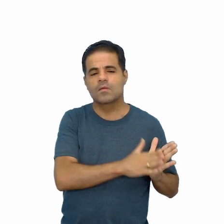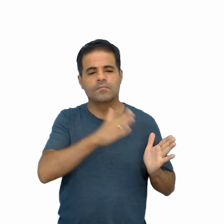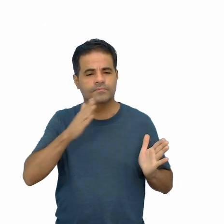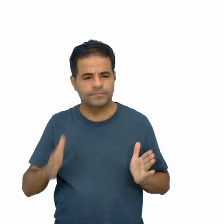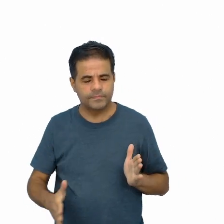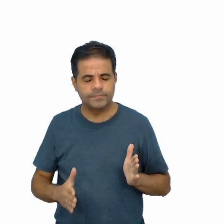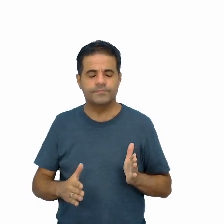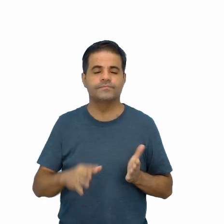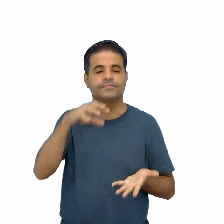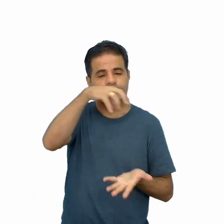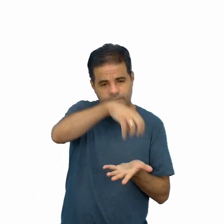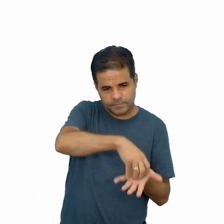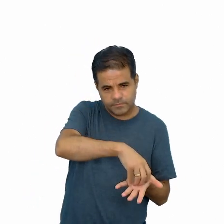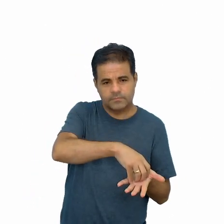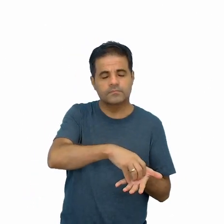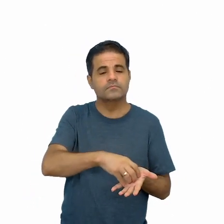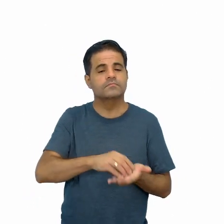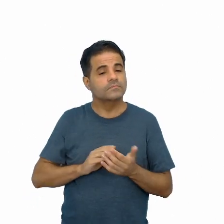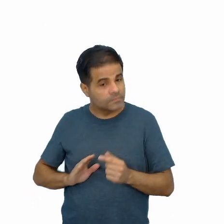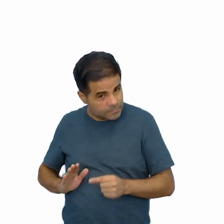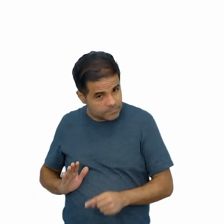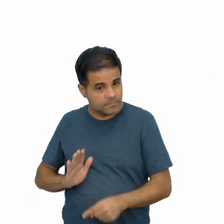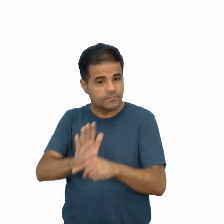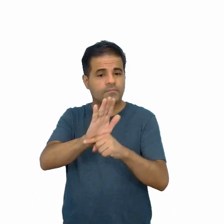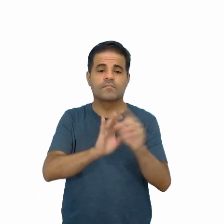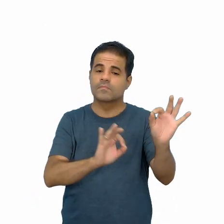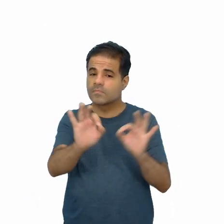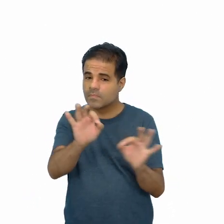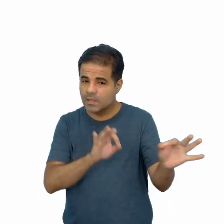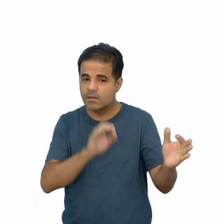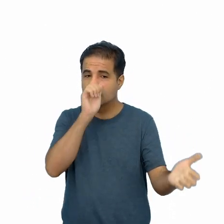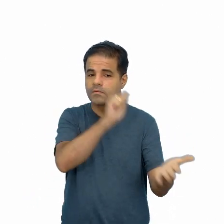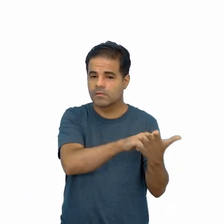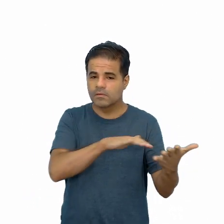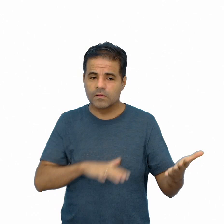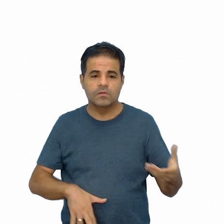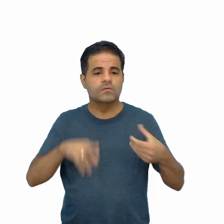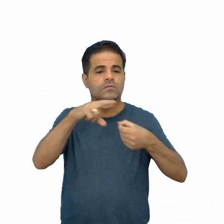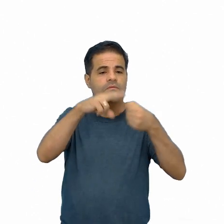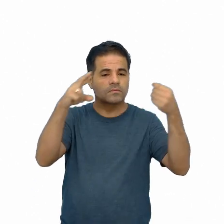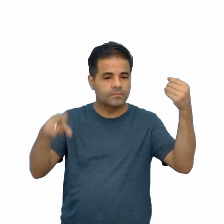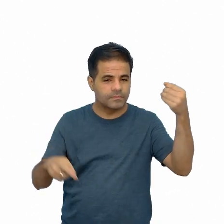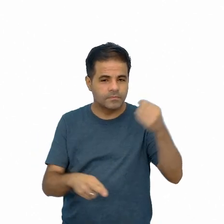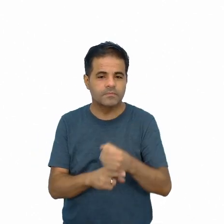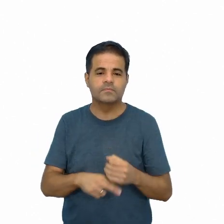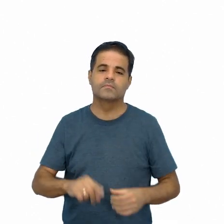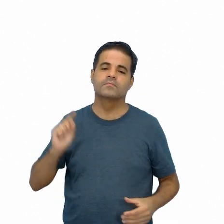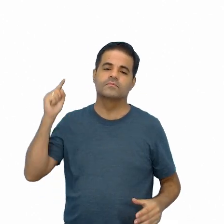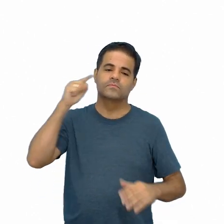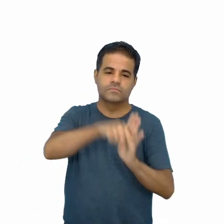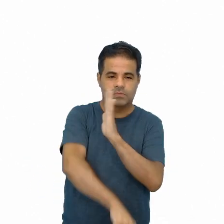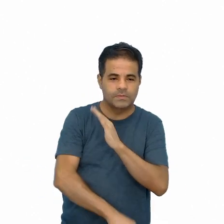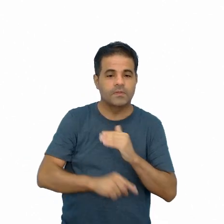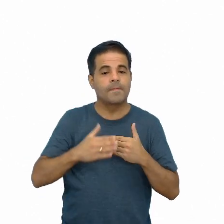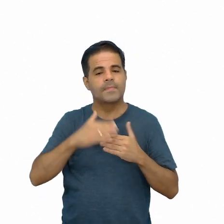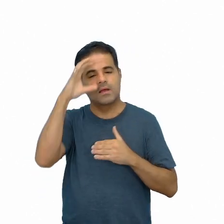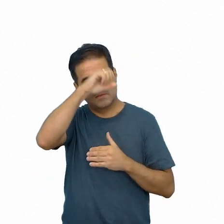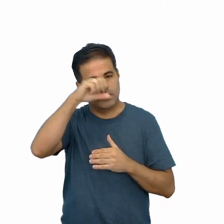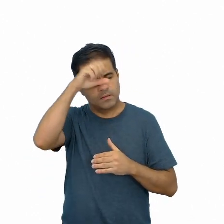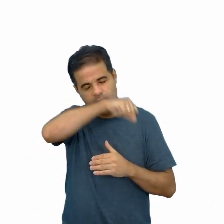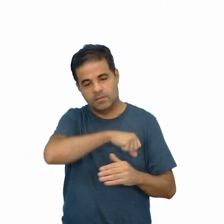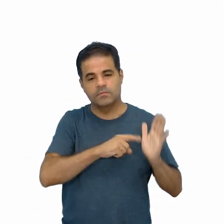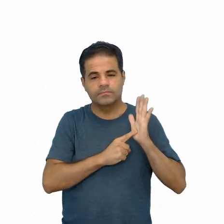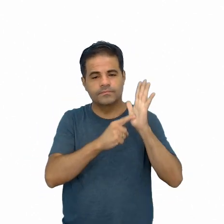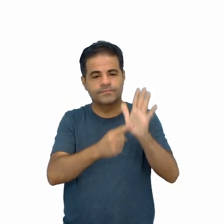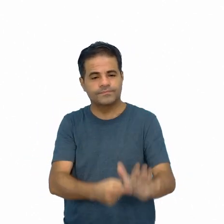próximo slide, é favorecer o planejamento de atividades de recuperação e aprofundamento das aprendizagens a partir de